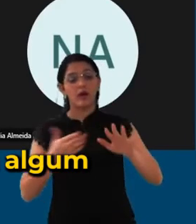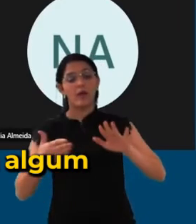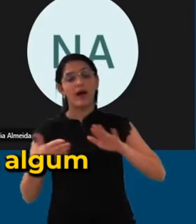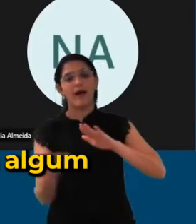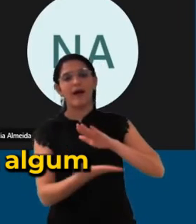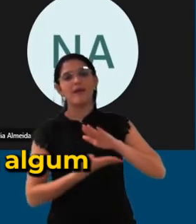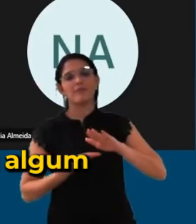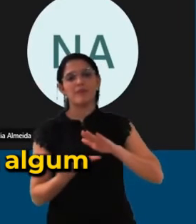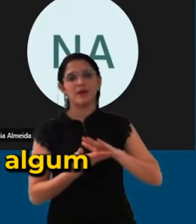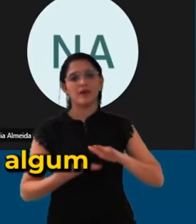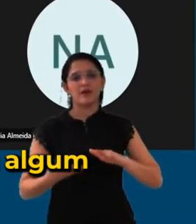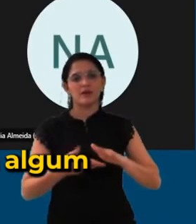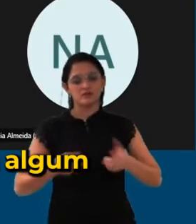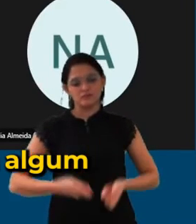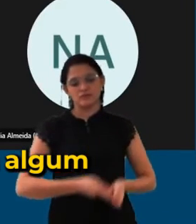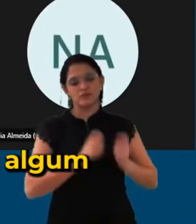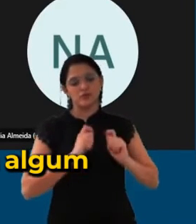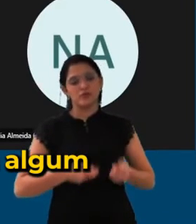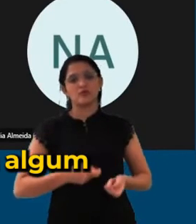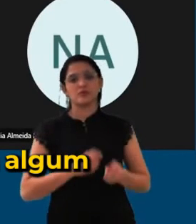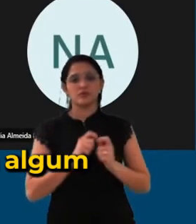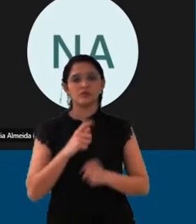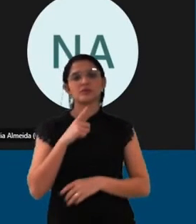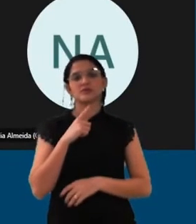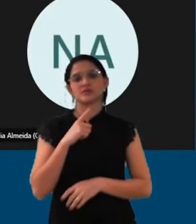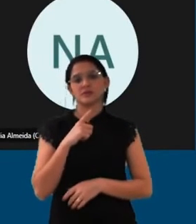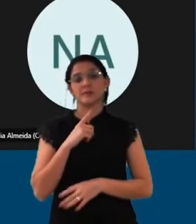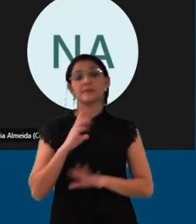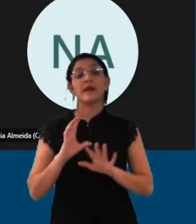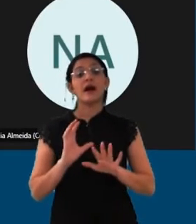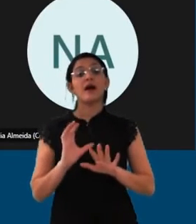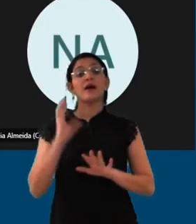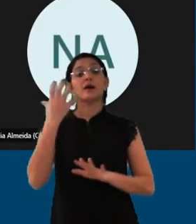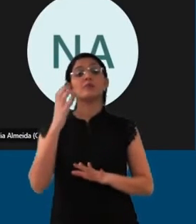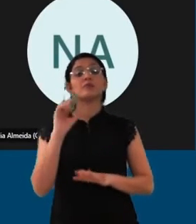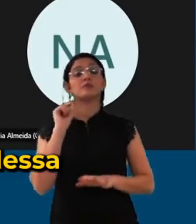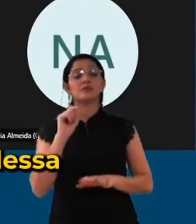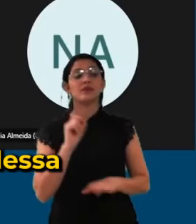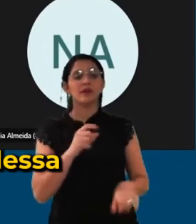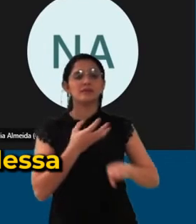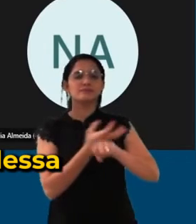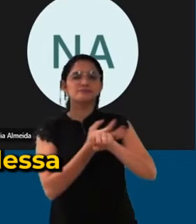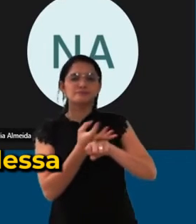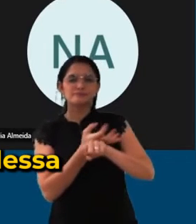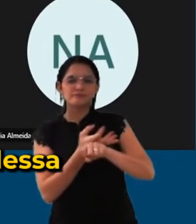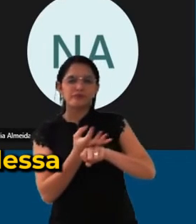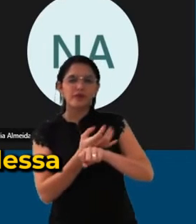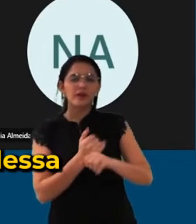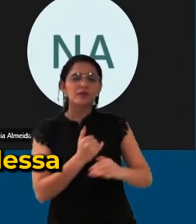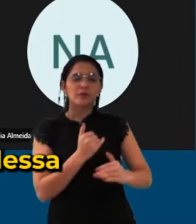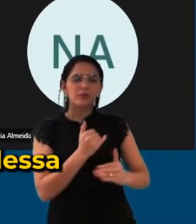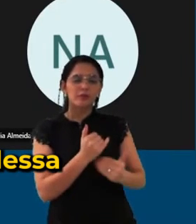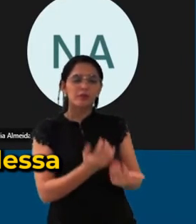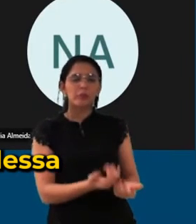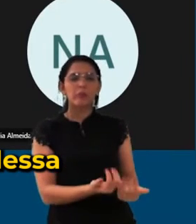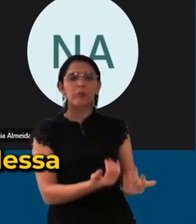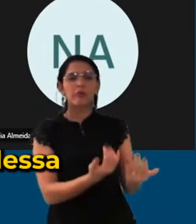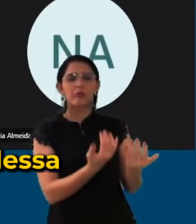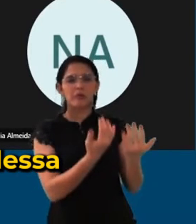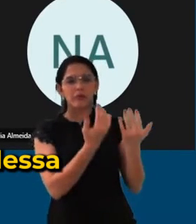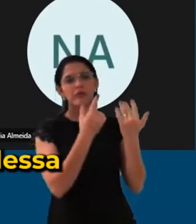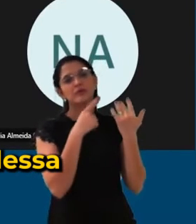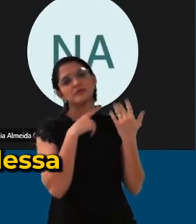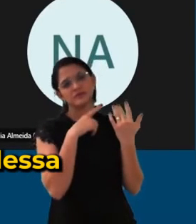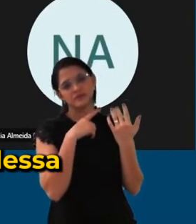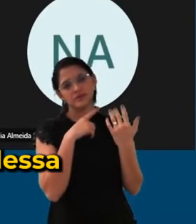entulho, que acabou crescendo lá algum tipo de vegetação, né, um margaridão, etc. E aí a gente apresentou em 2017 o PRAD